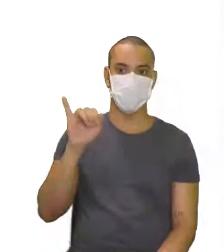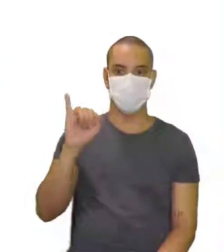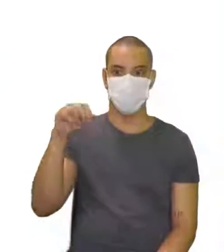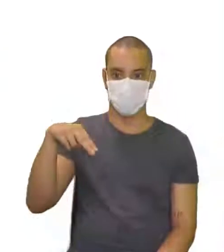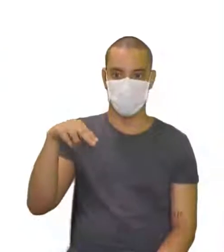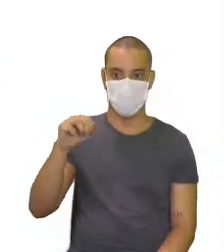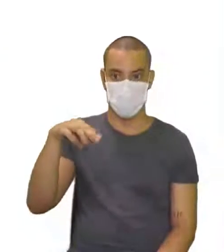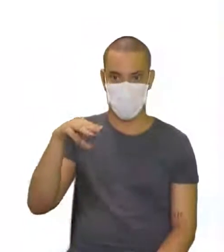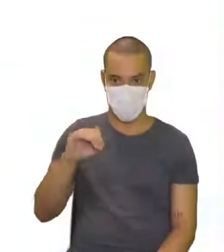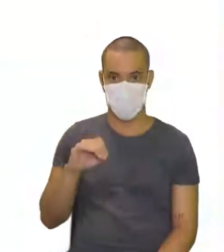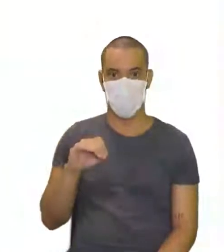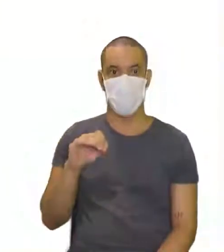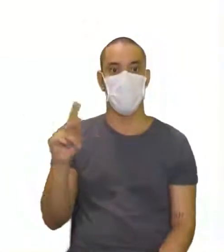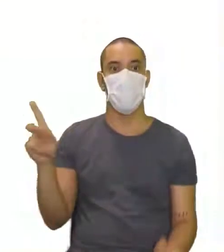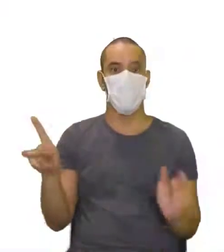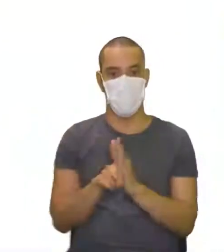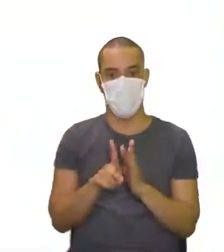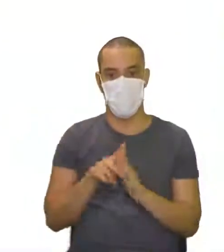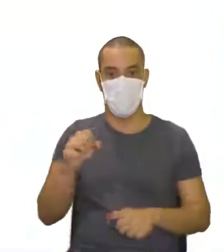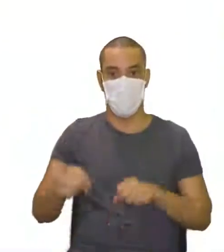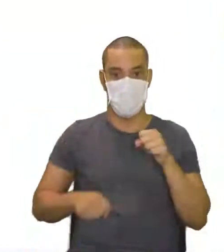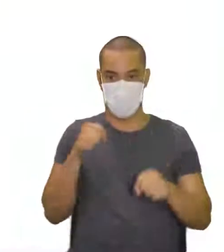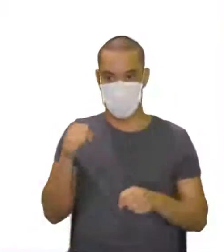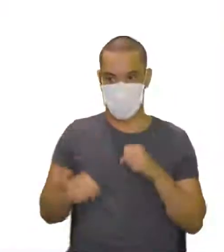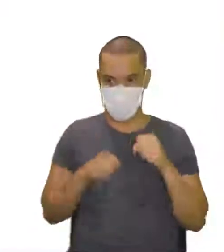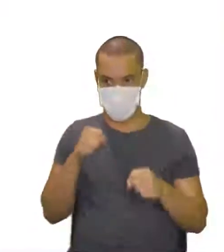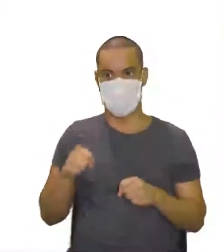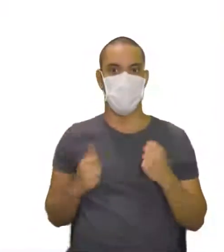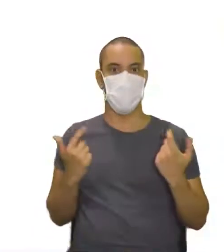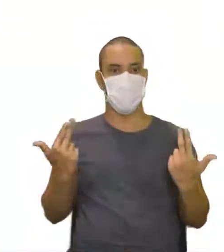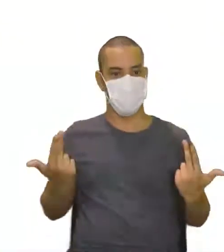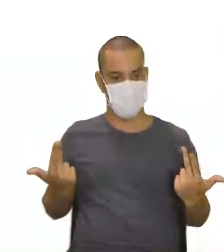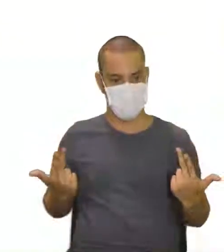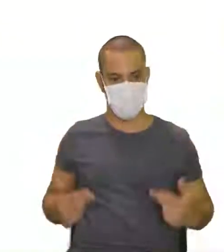de corrente contínua, e aqui é só um exemplozinho da bicicleta.